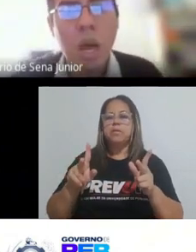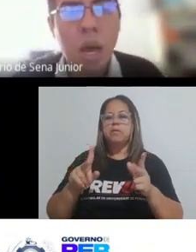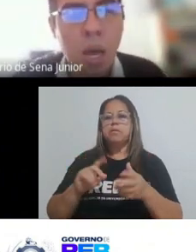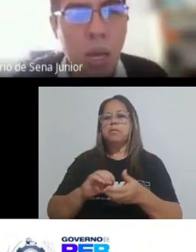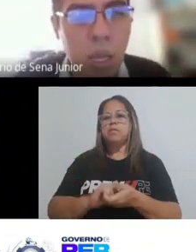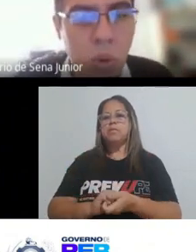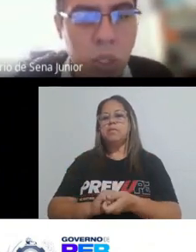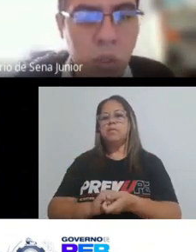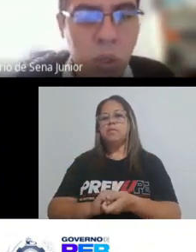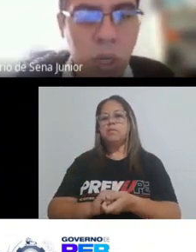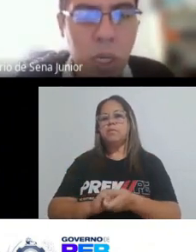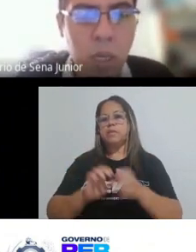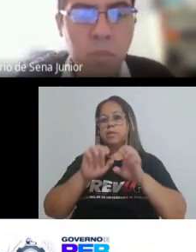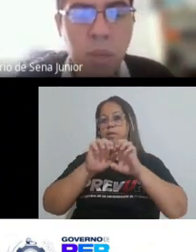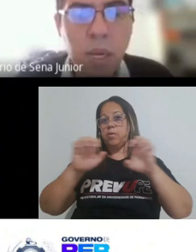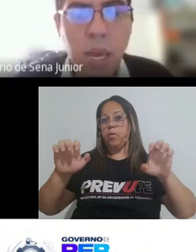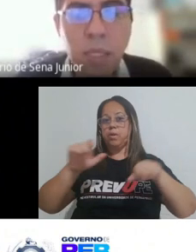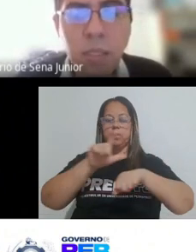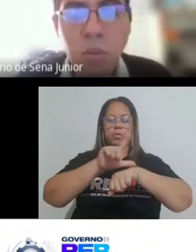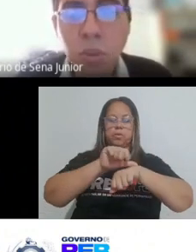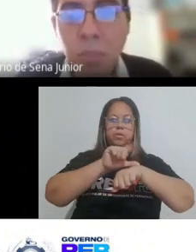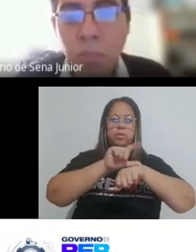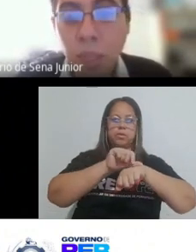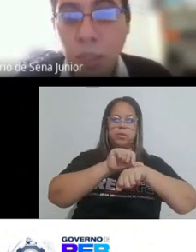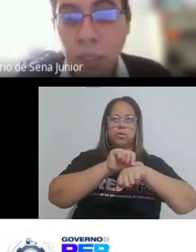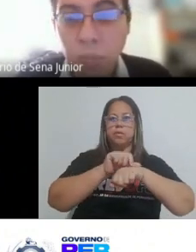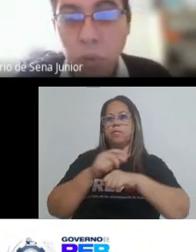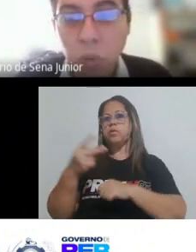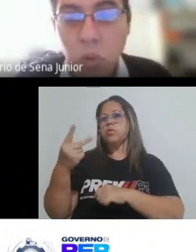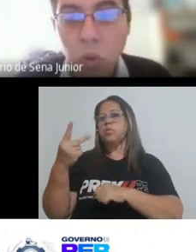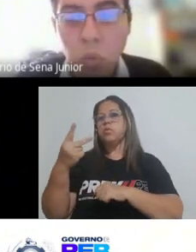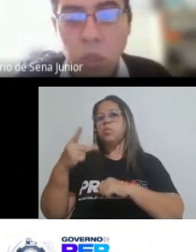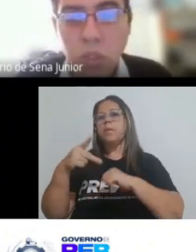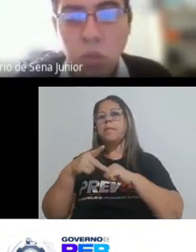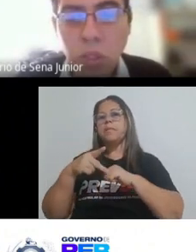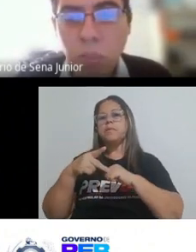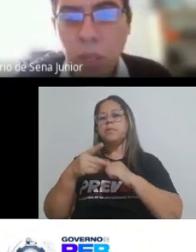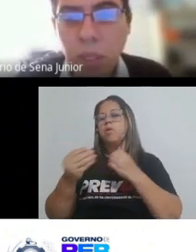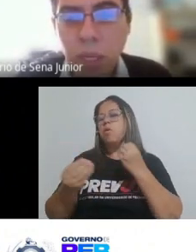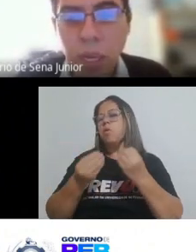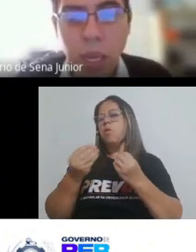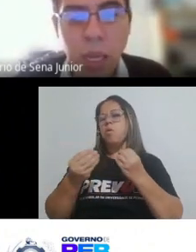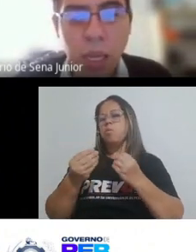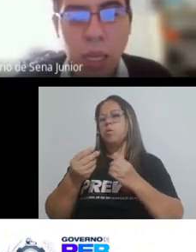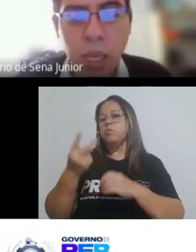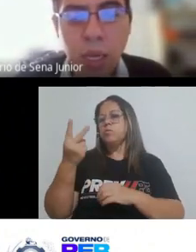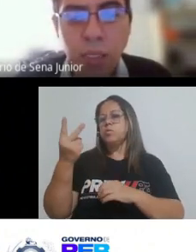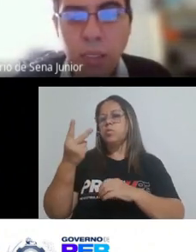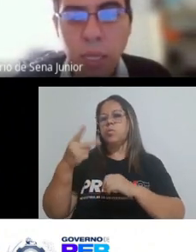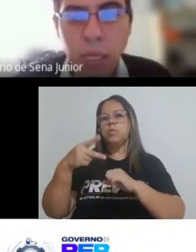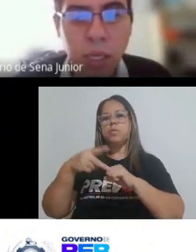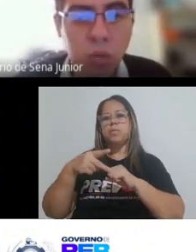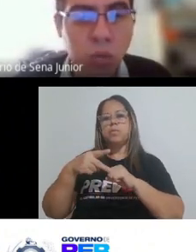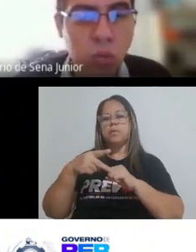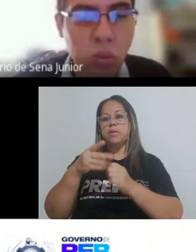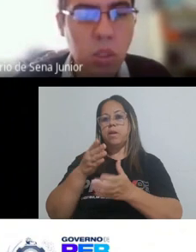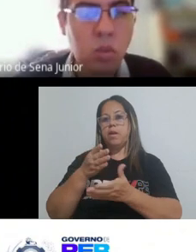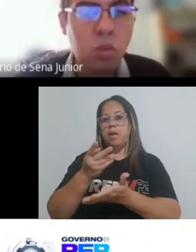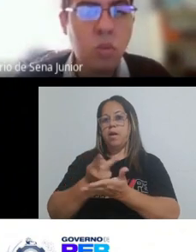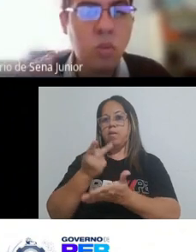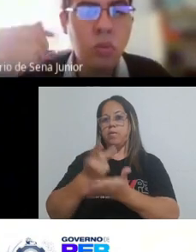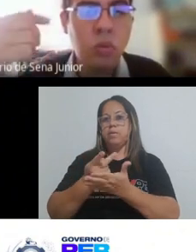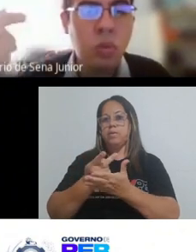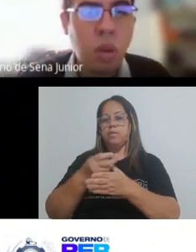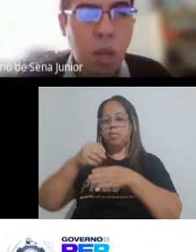a equação horária para a segunda pedra? Como a segunda pedra é lançada um